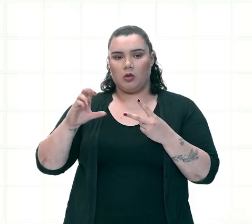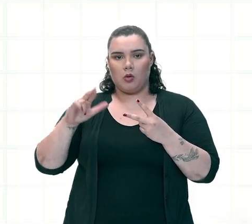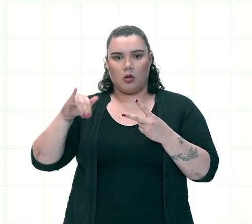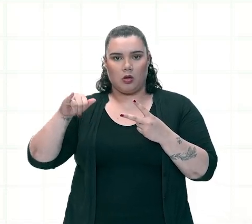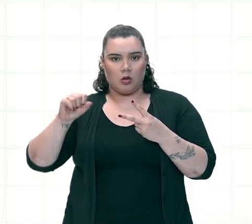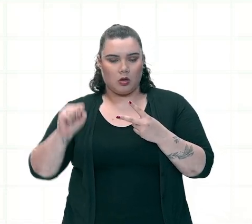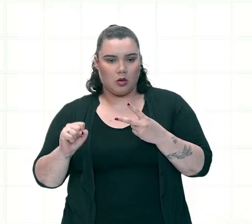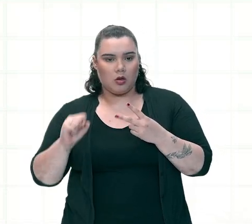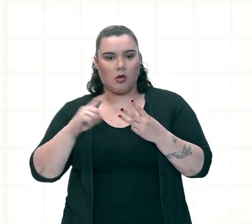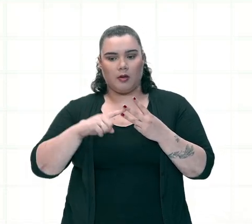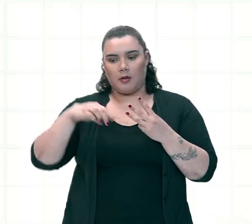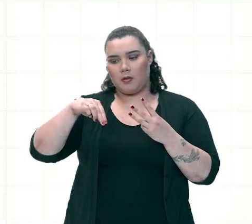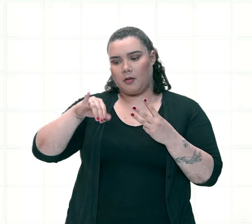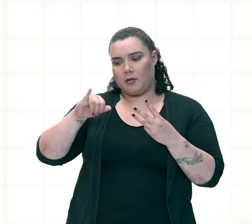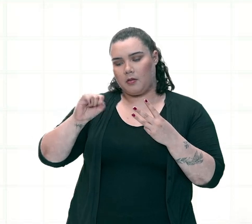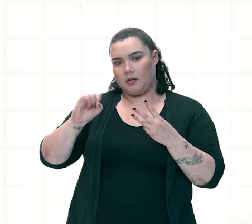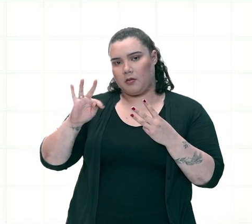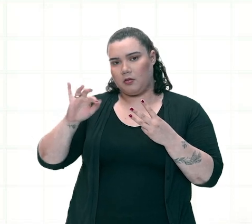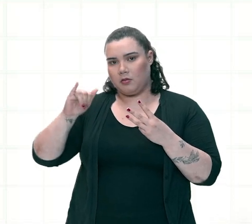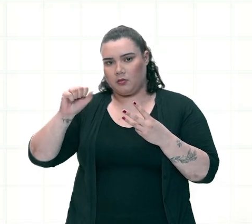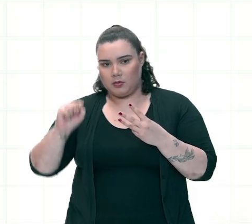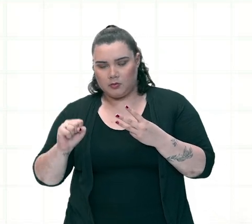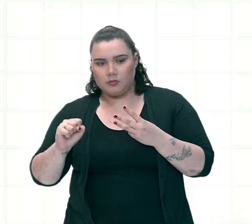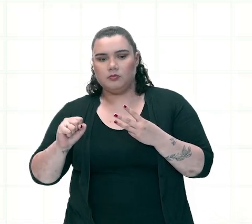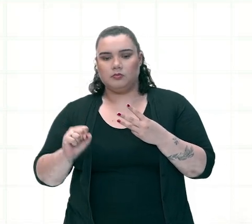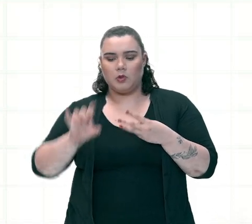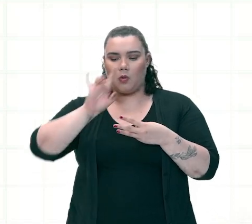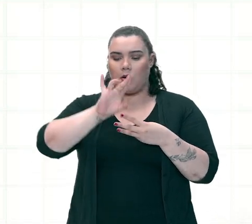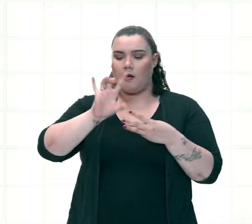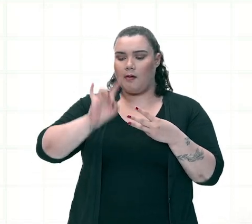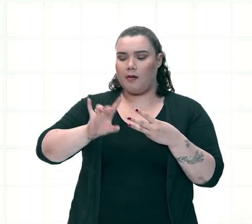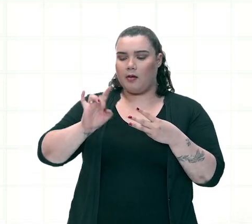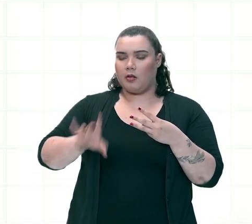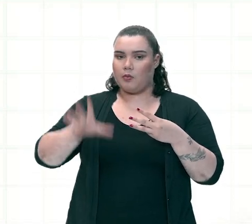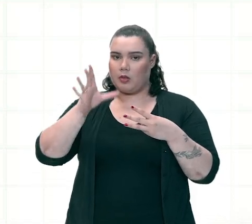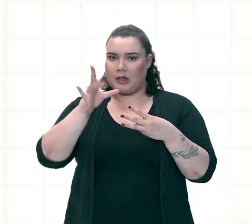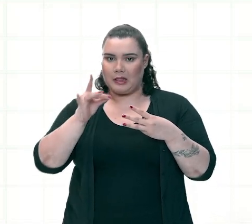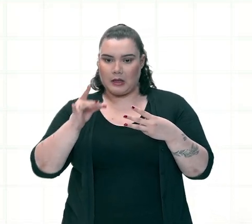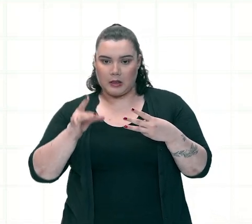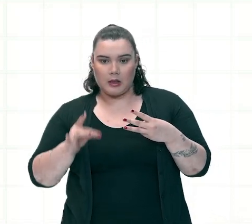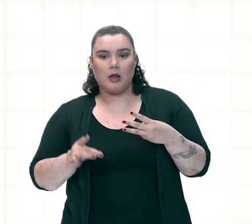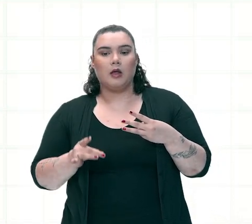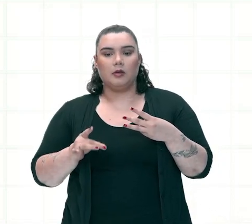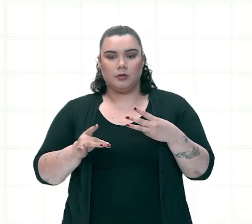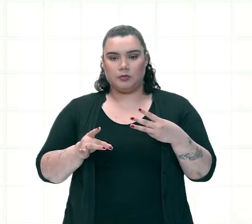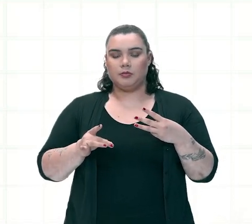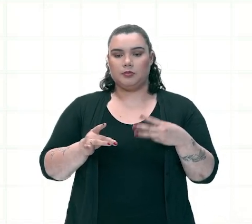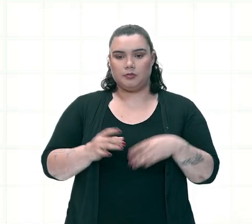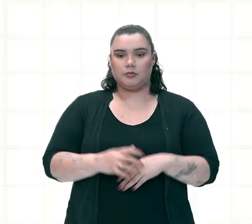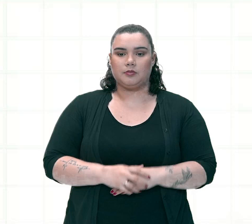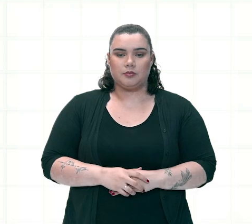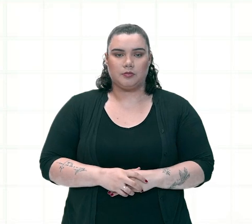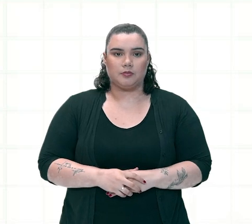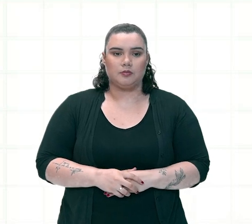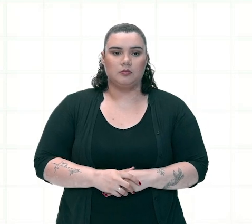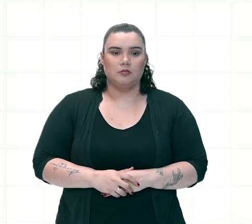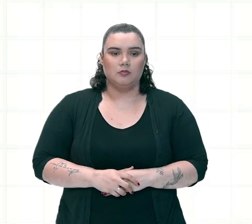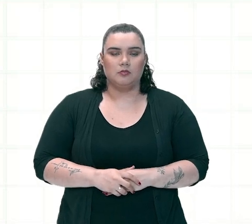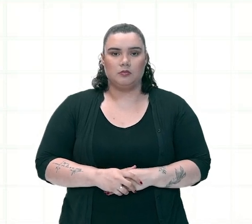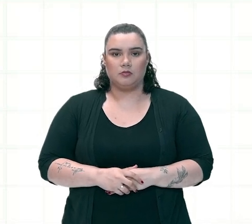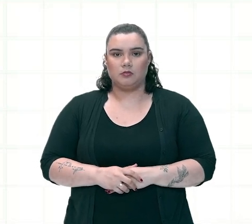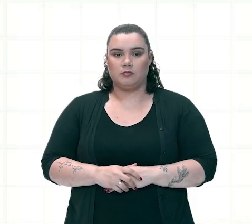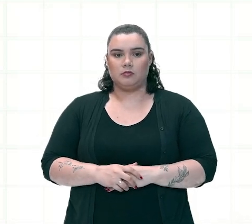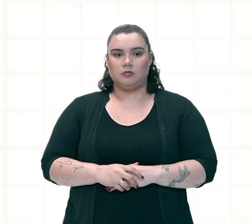e mistas, né? As exócrinas, aí a gente vai ver também a definição de cada uma delas na sequência, a gente vai observar um pouco